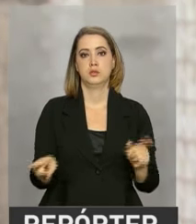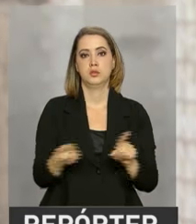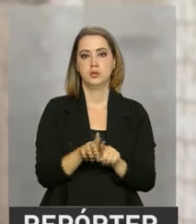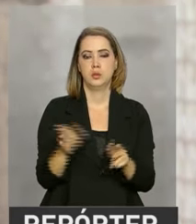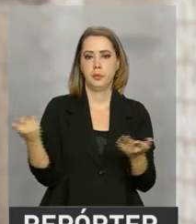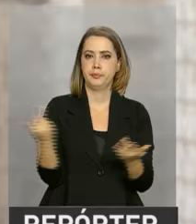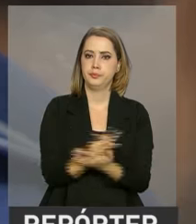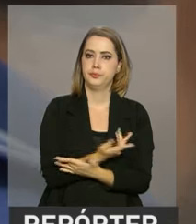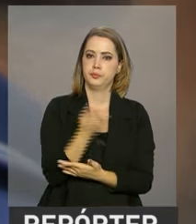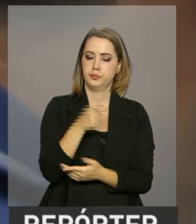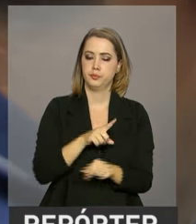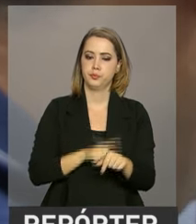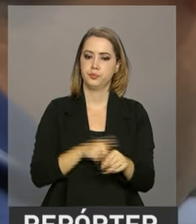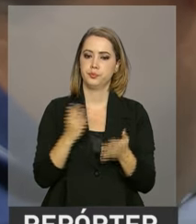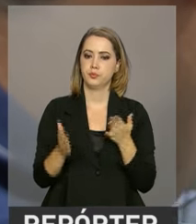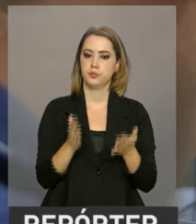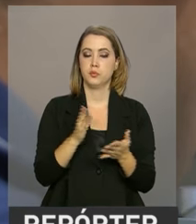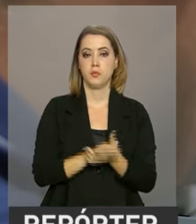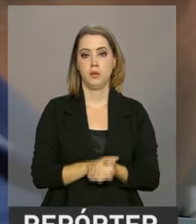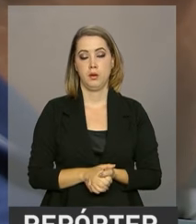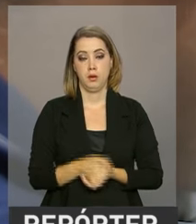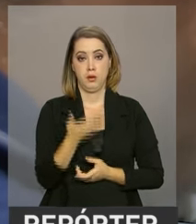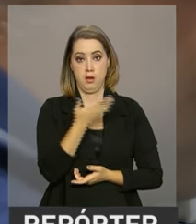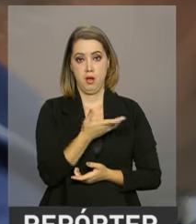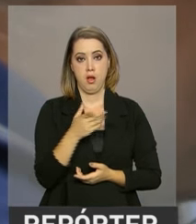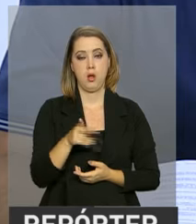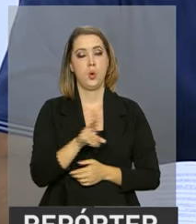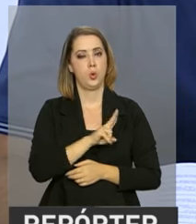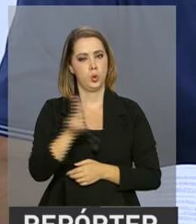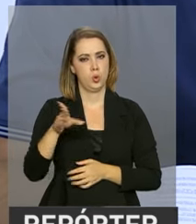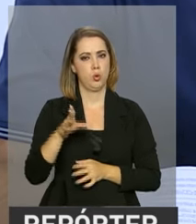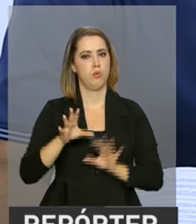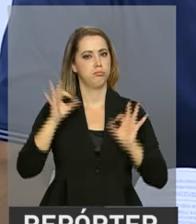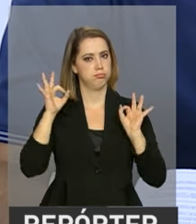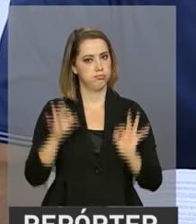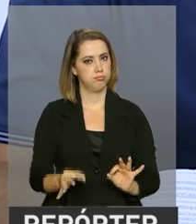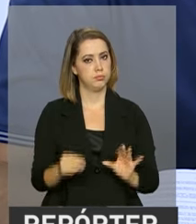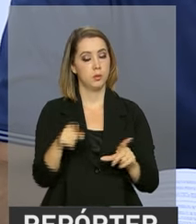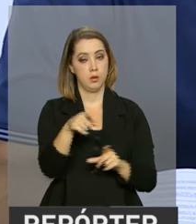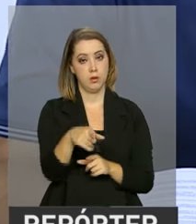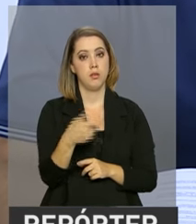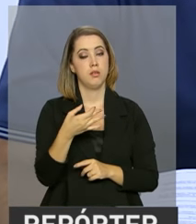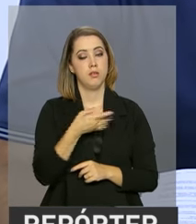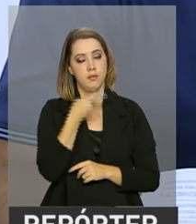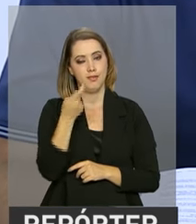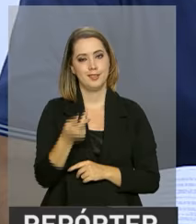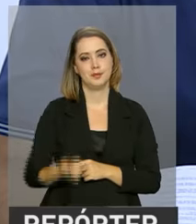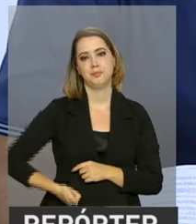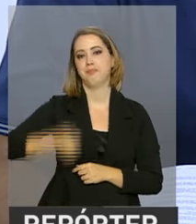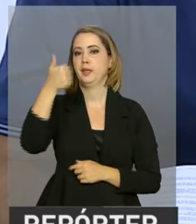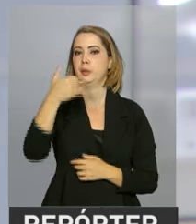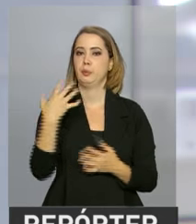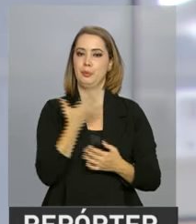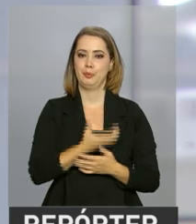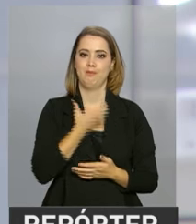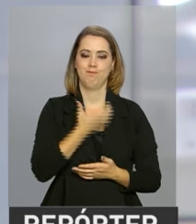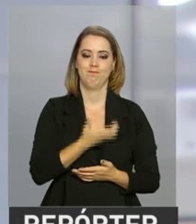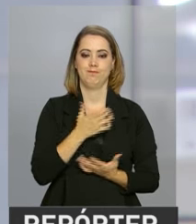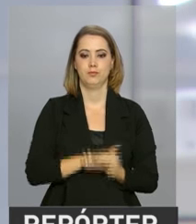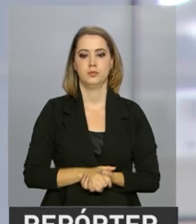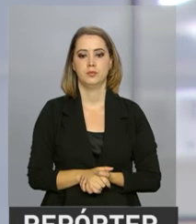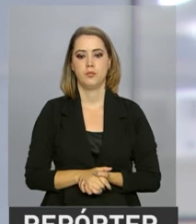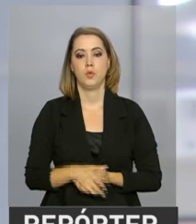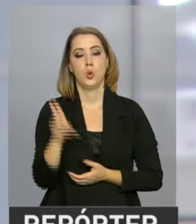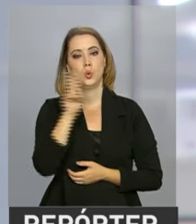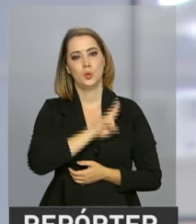acontec nesse período agora com a dívida quitada e o nome limpo o Anderson garante que o final do ano vai ser mais tranquilo agora tá com o nome